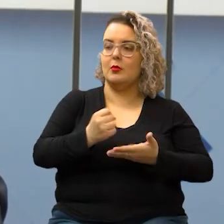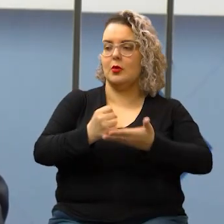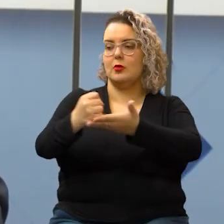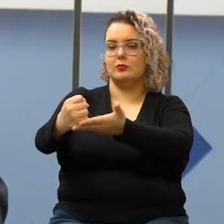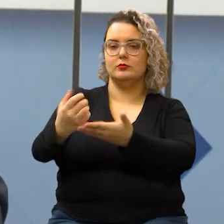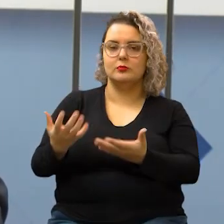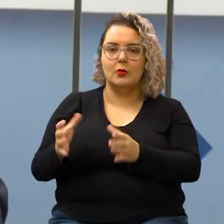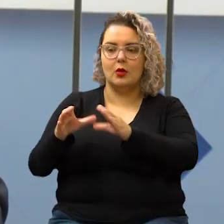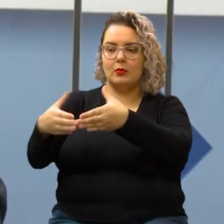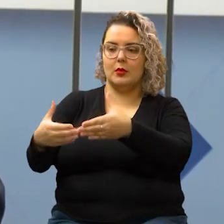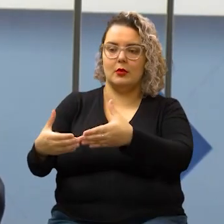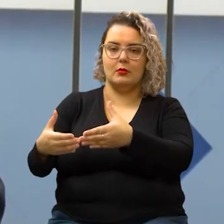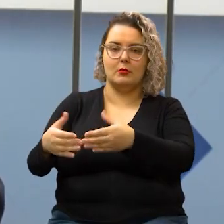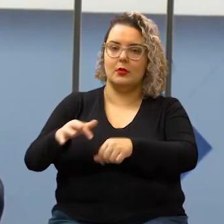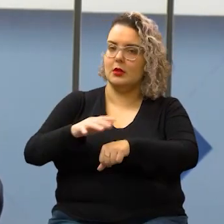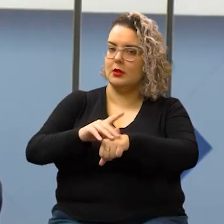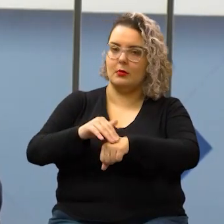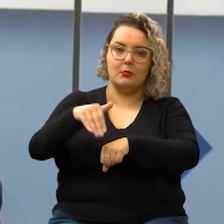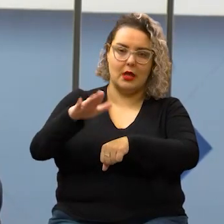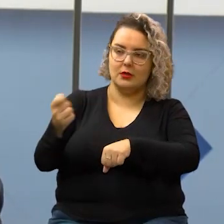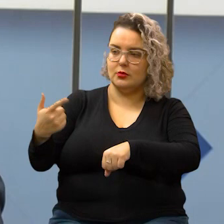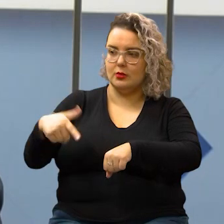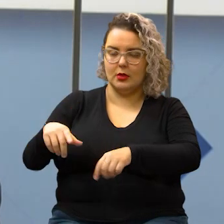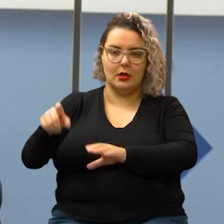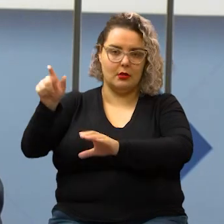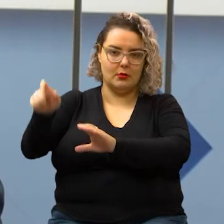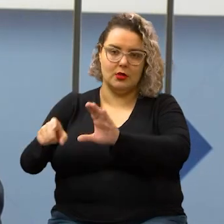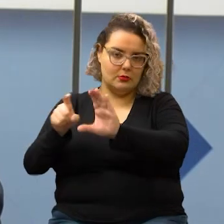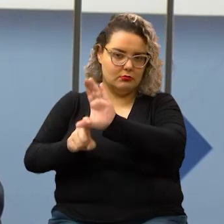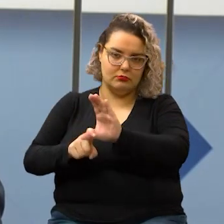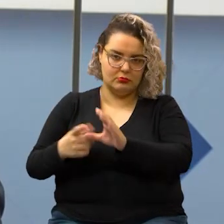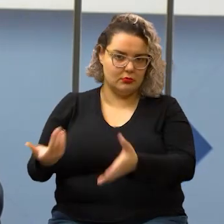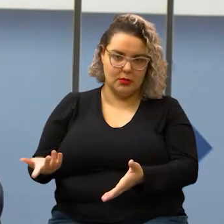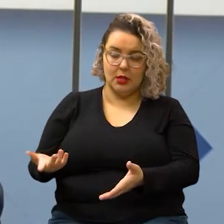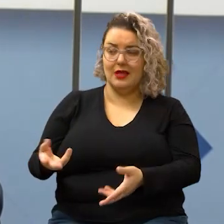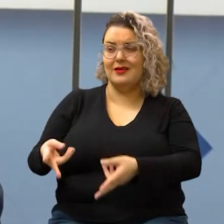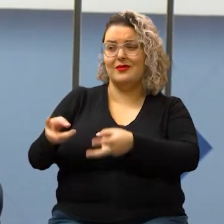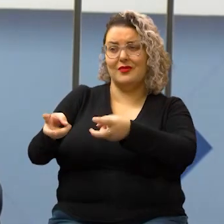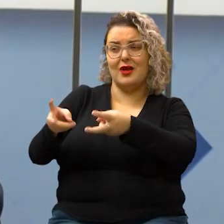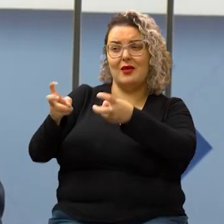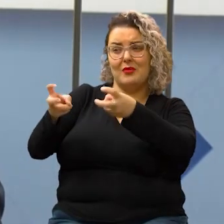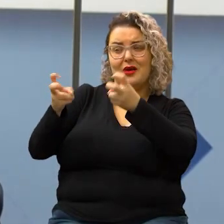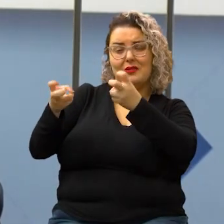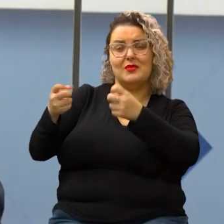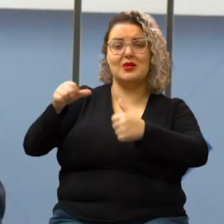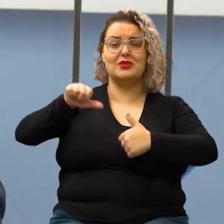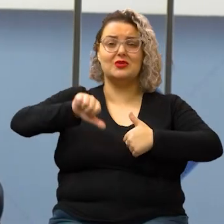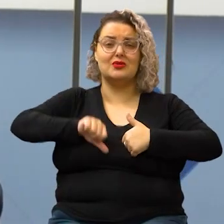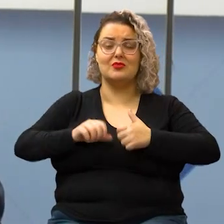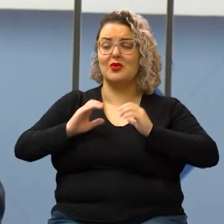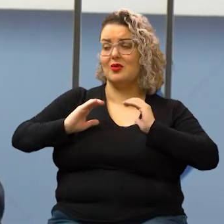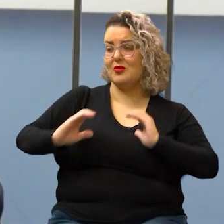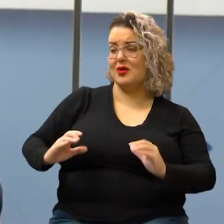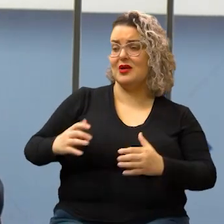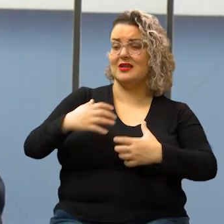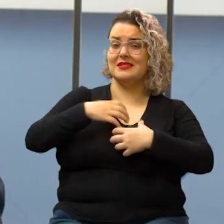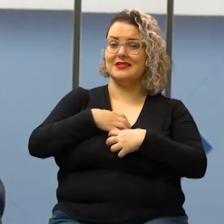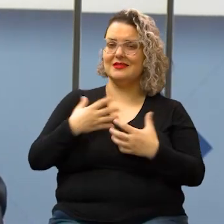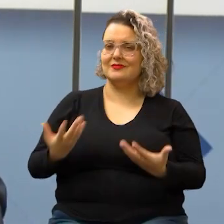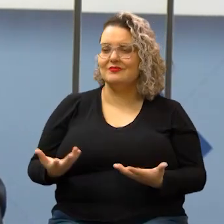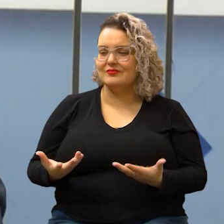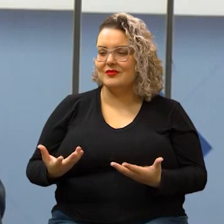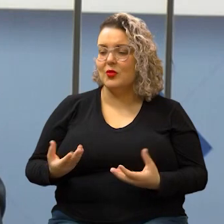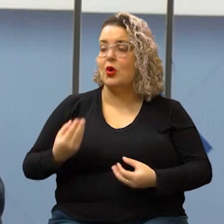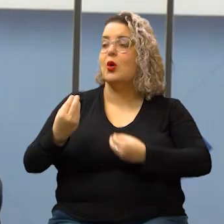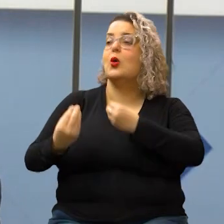amparo, porque ela está mais doente que o próprio dependente químico. E vou tentando perceber essa questão de humor, comportamento e sensações.